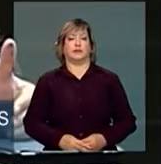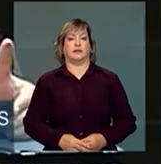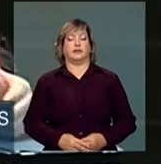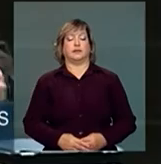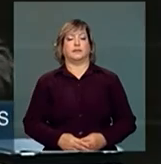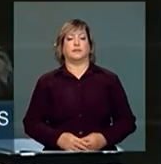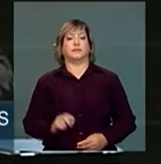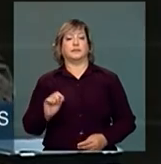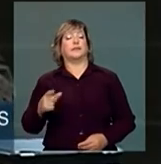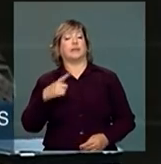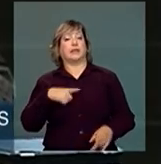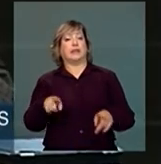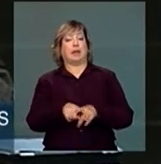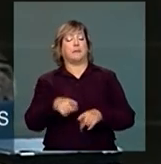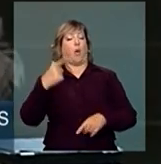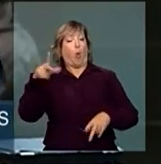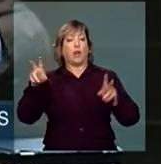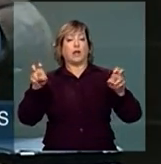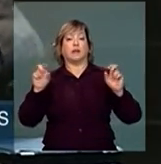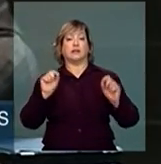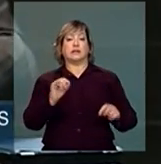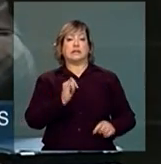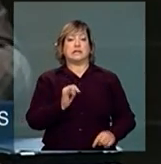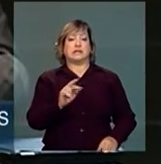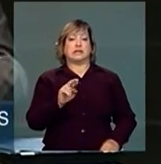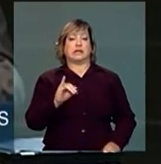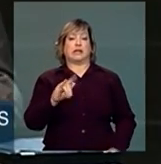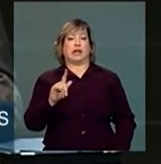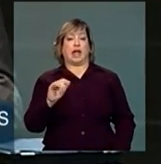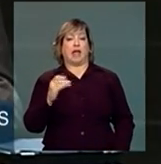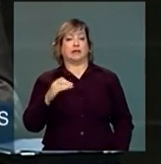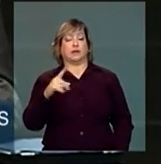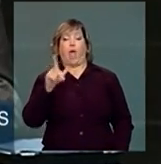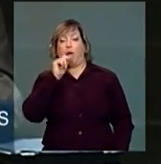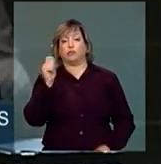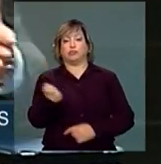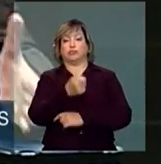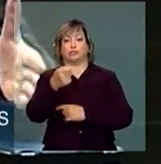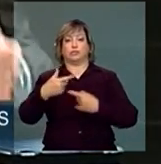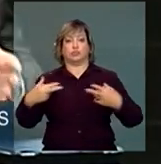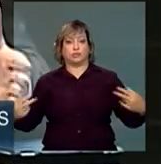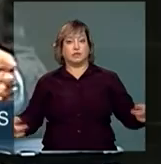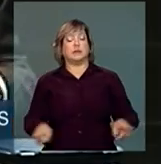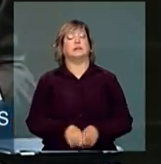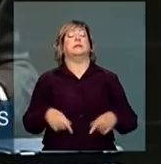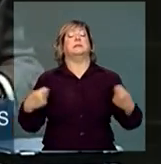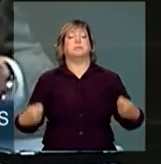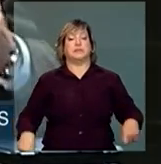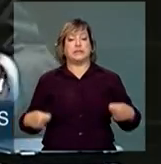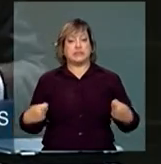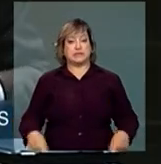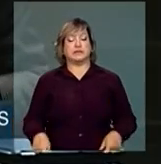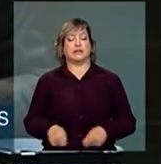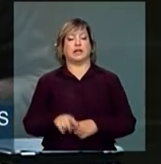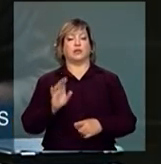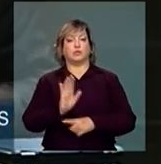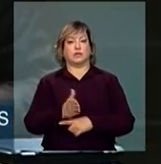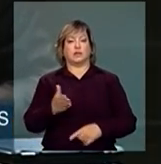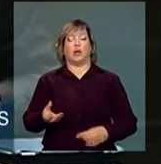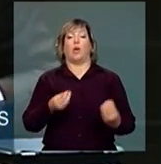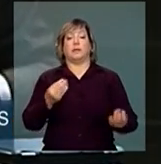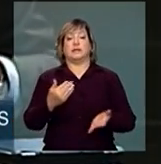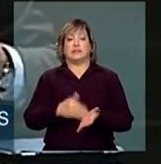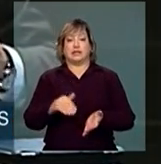outro tema importante para nós, e nós discutíamos muito, né, Rabelo? A irrigação tem que ser contemplado como secretário de